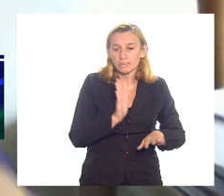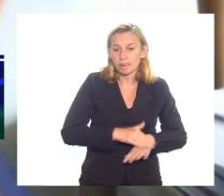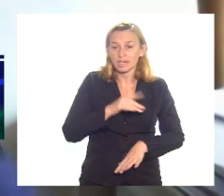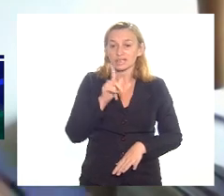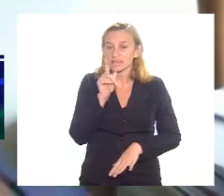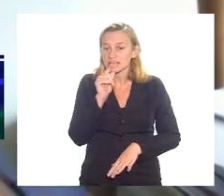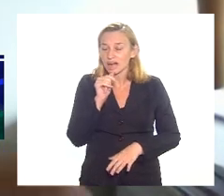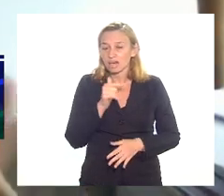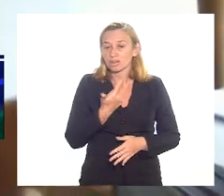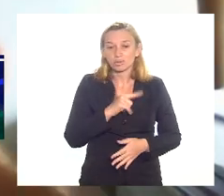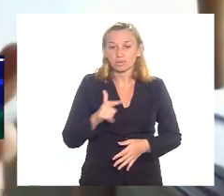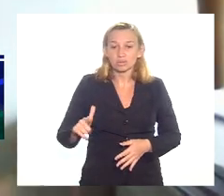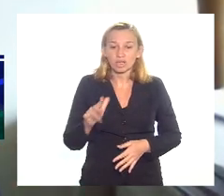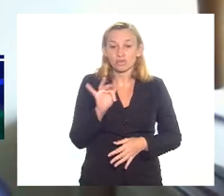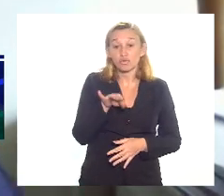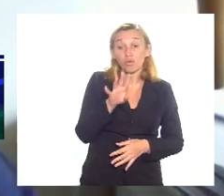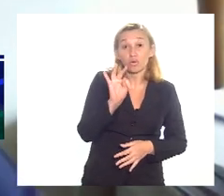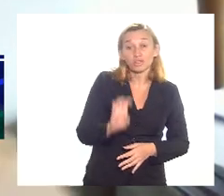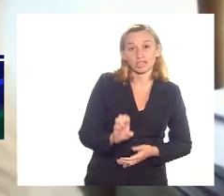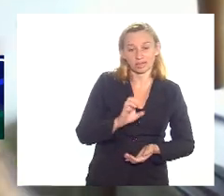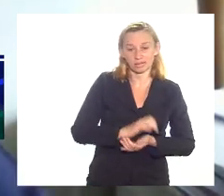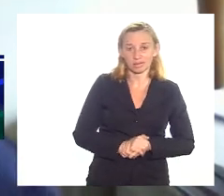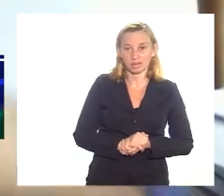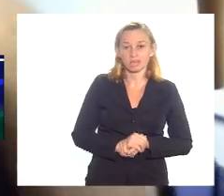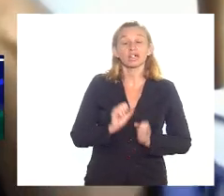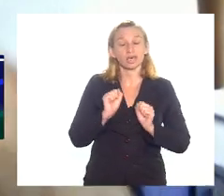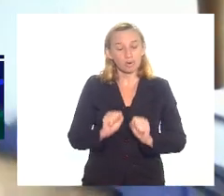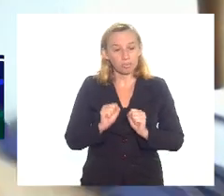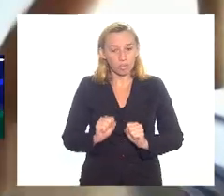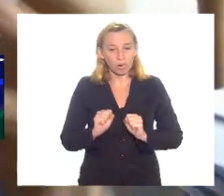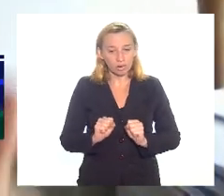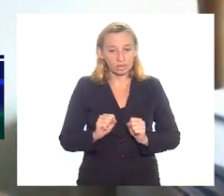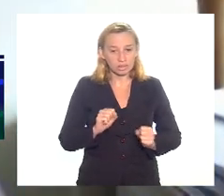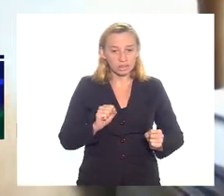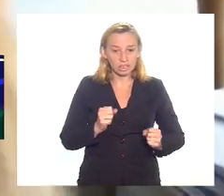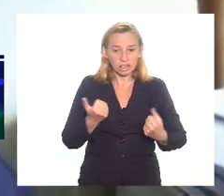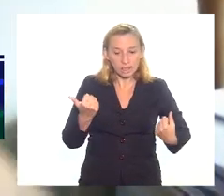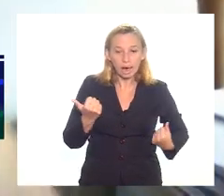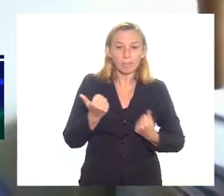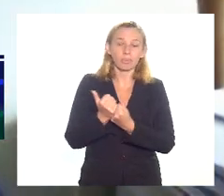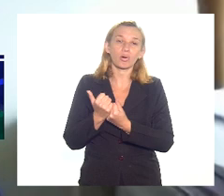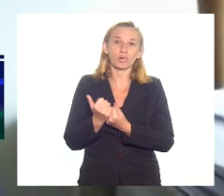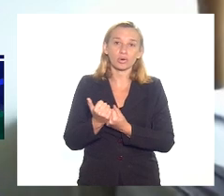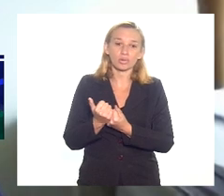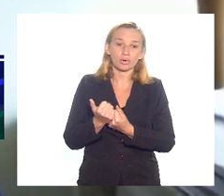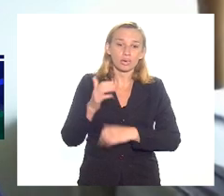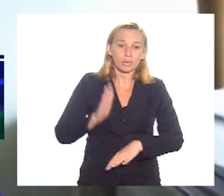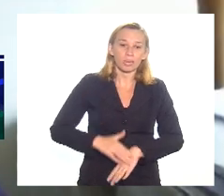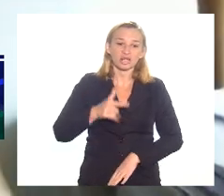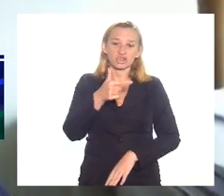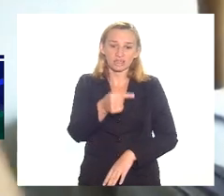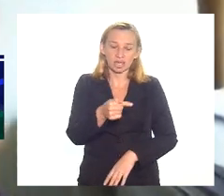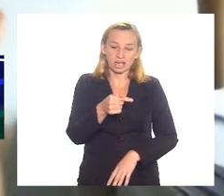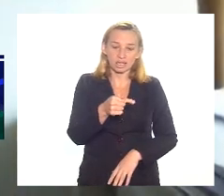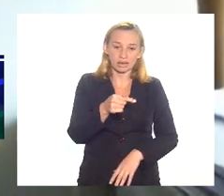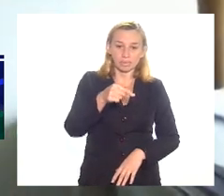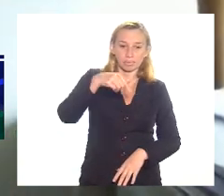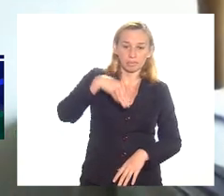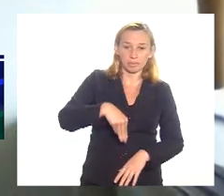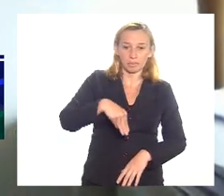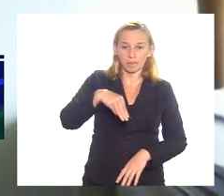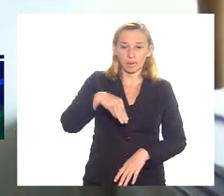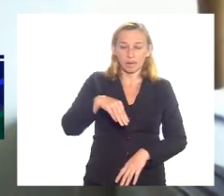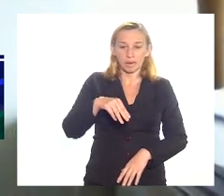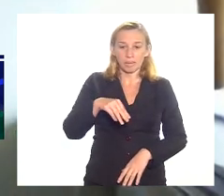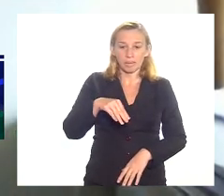tem fonte no canal de Manana que possa dar ao sistema mais do que 7 metros cúbicos por segundo. Então,